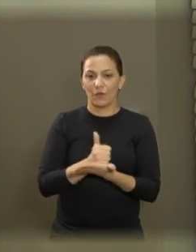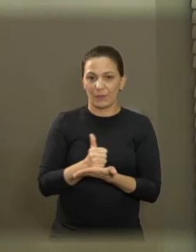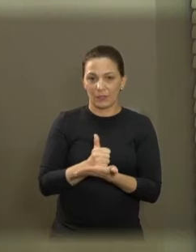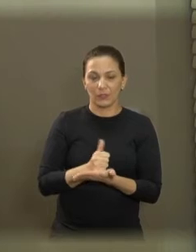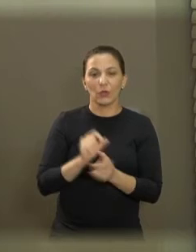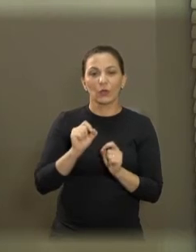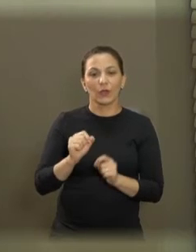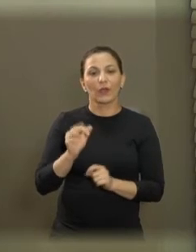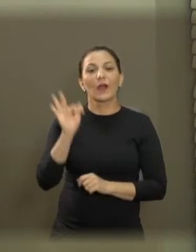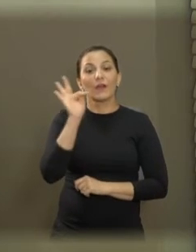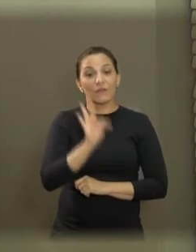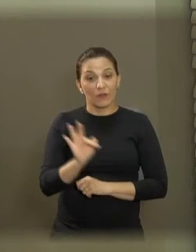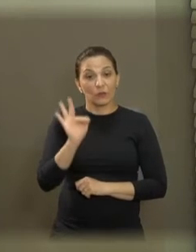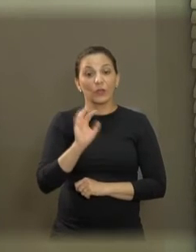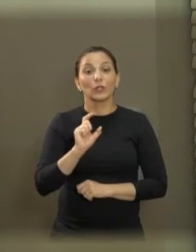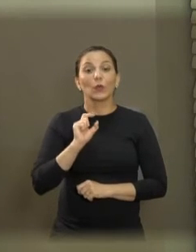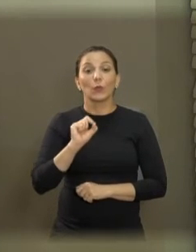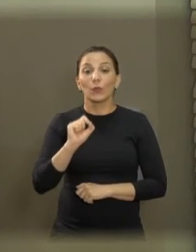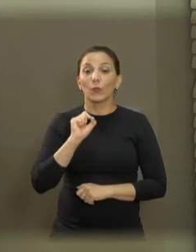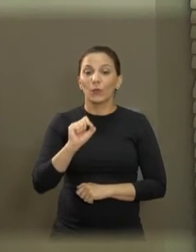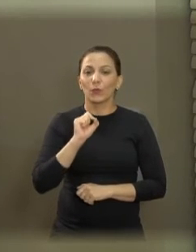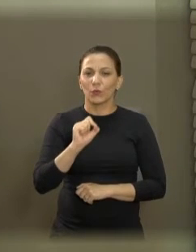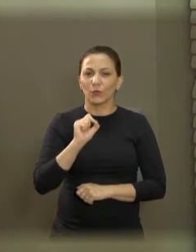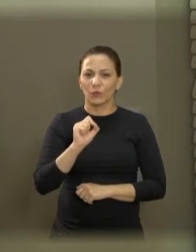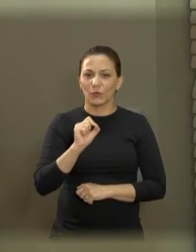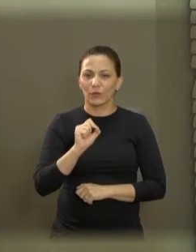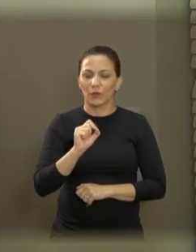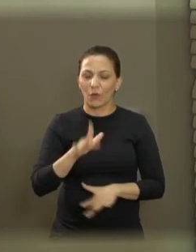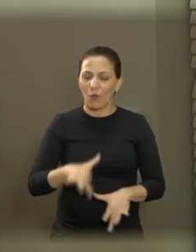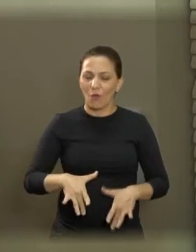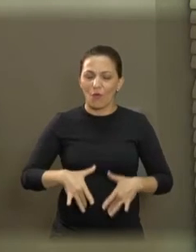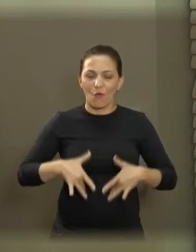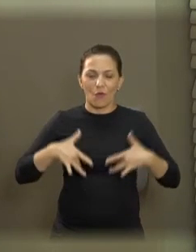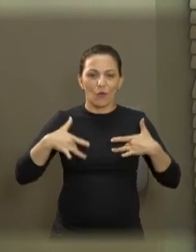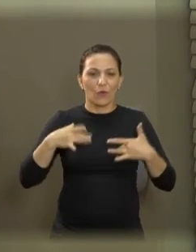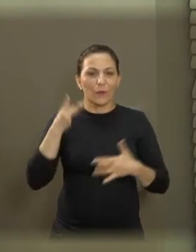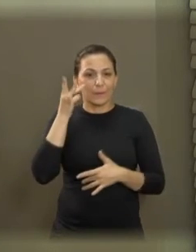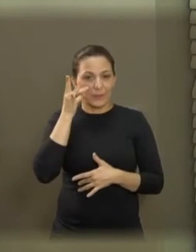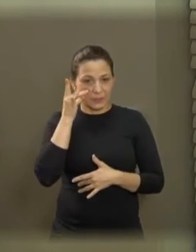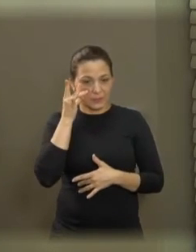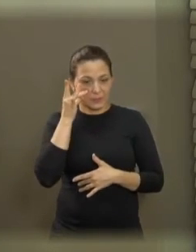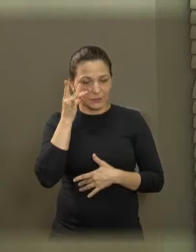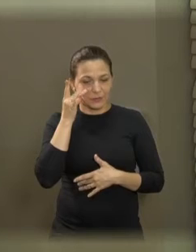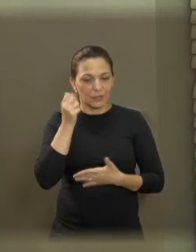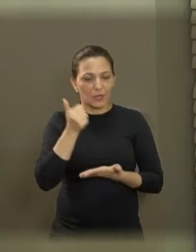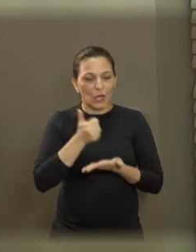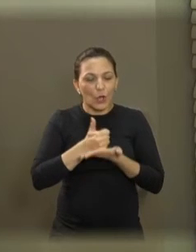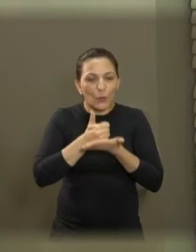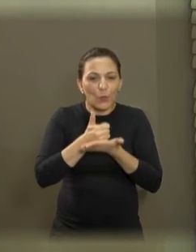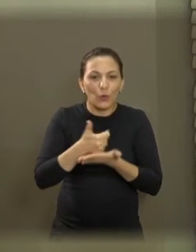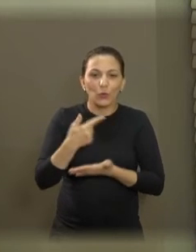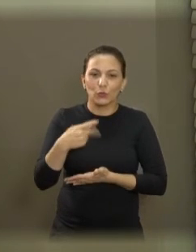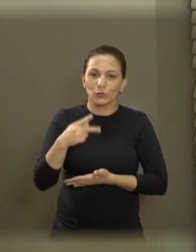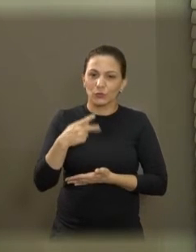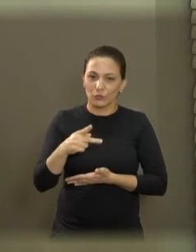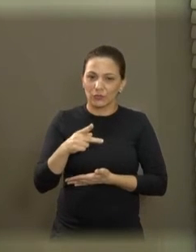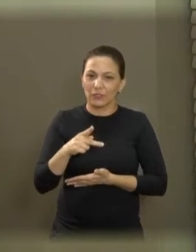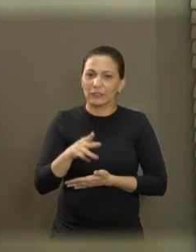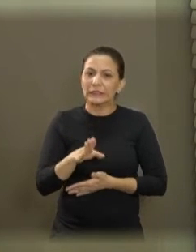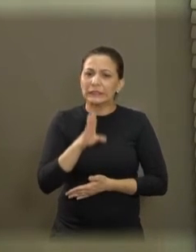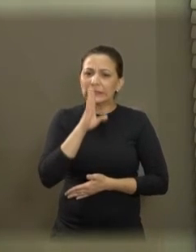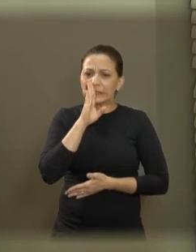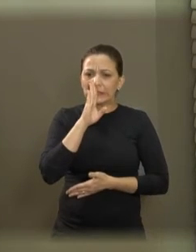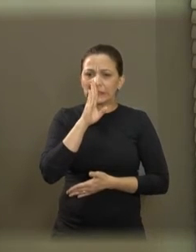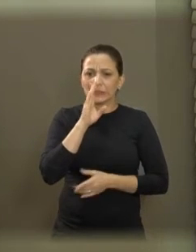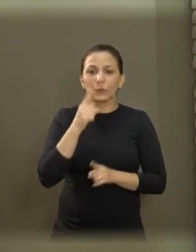faculdade, e aí eu digo, né, silenciosamente se orgulha da sua presença e da sua contribuição. E silenciosamente por quê?